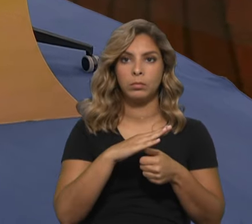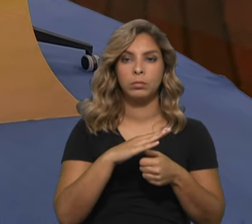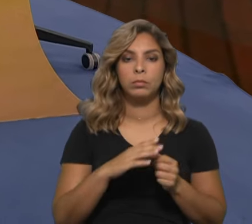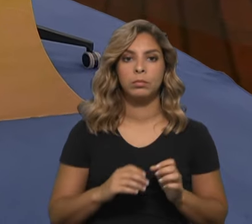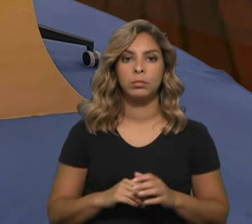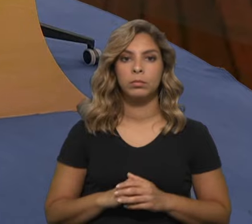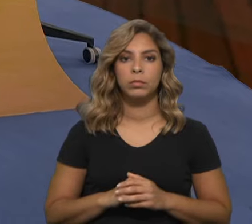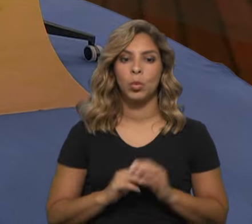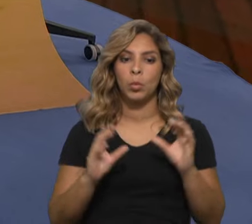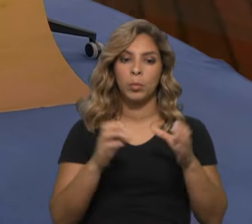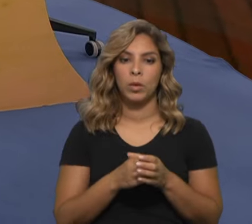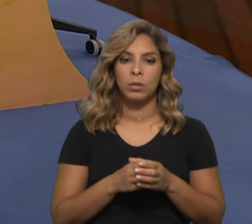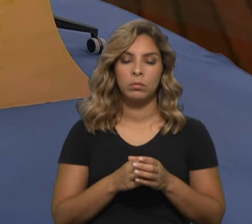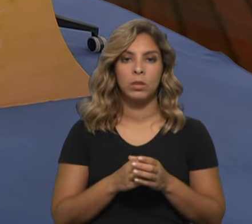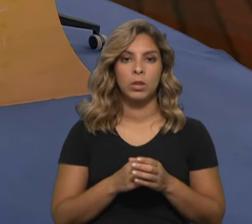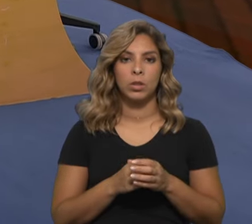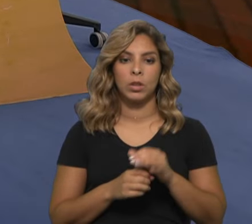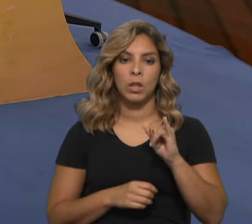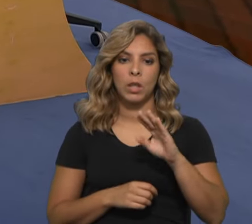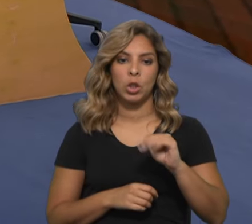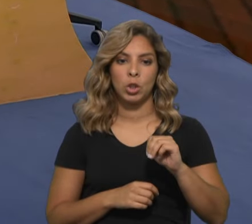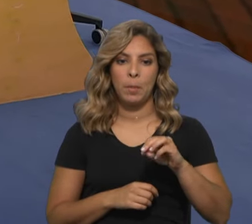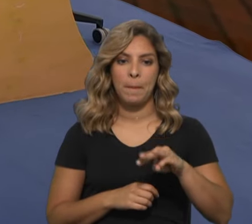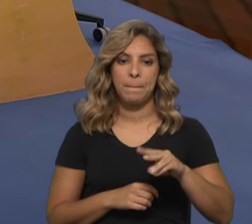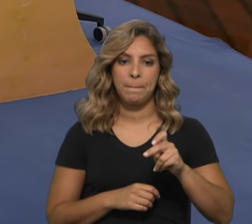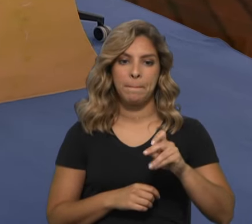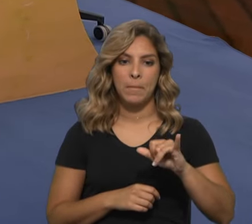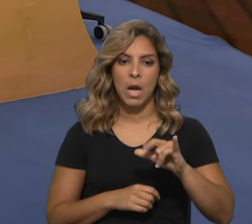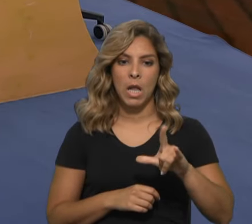da comunidade Ismaili, a